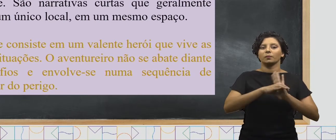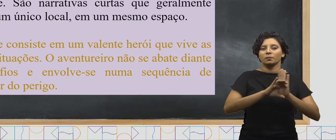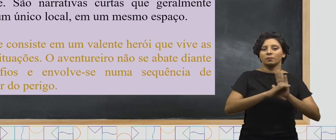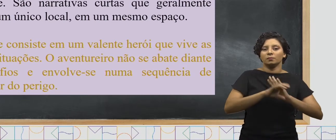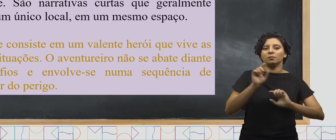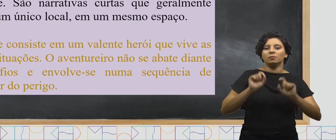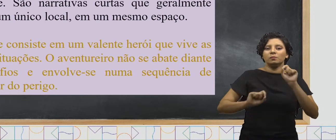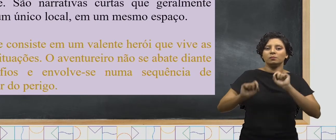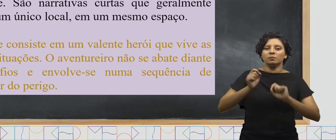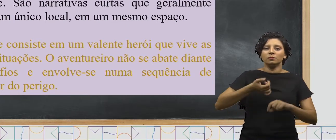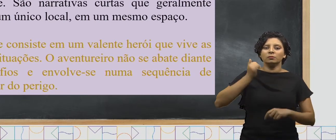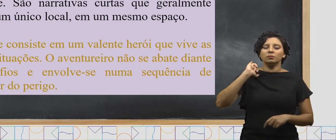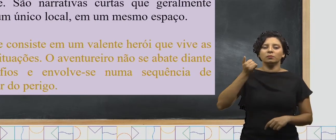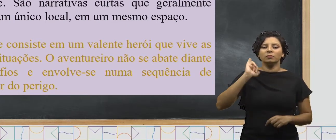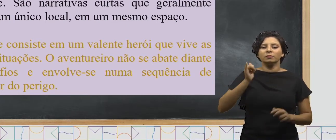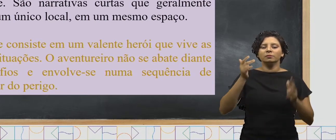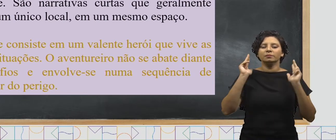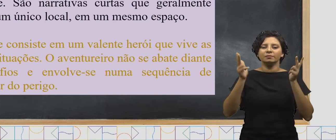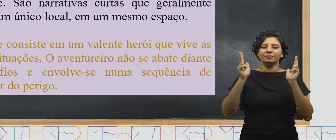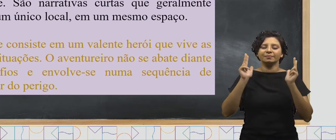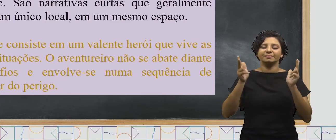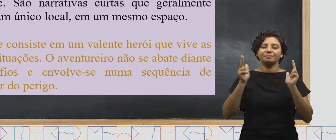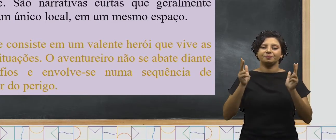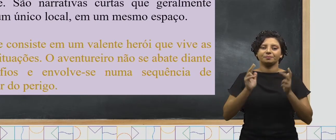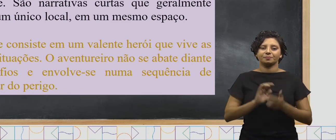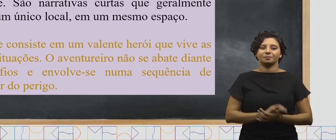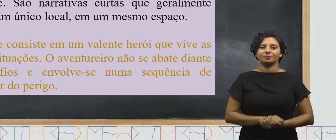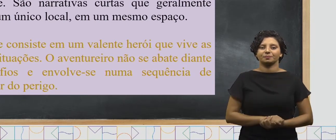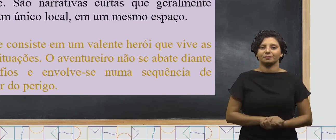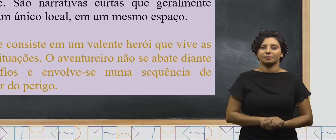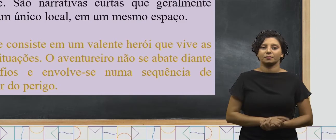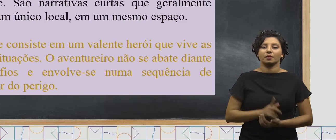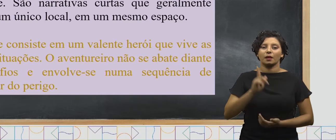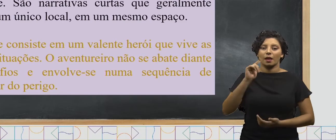B define corretamente uma narrativa de